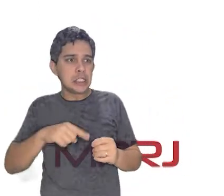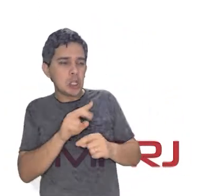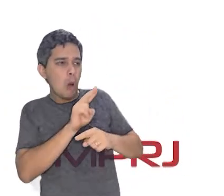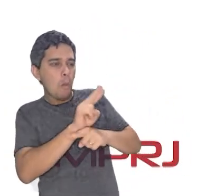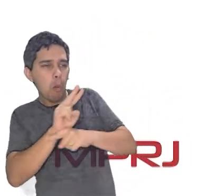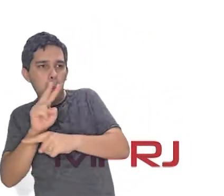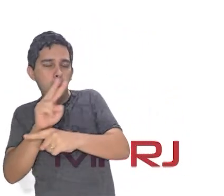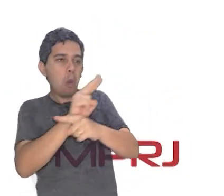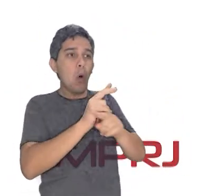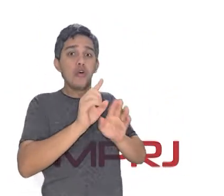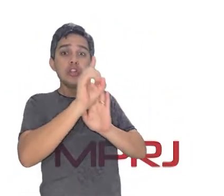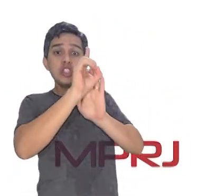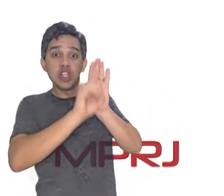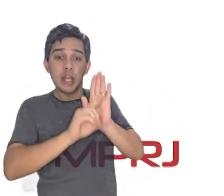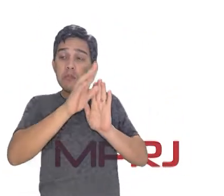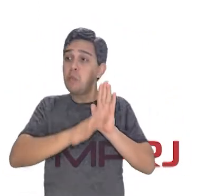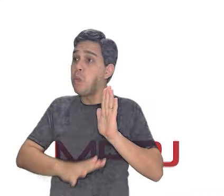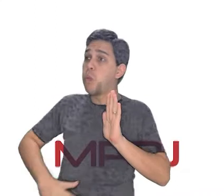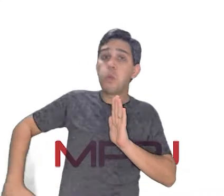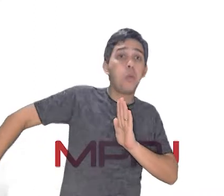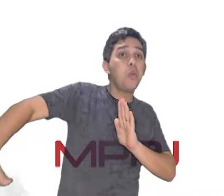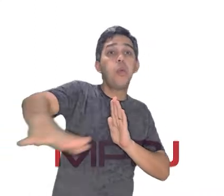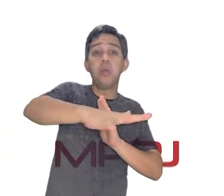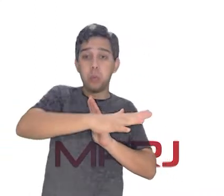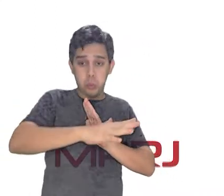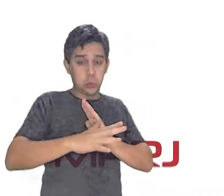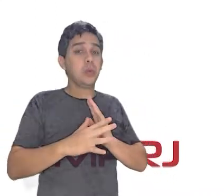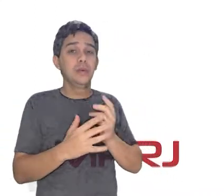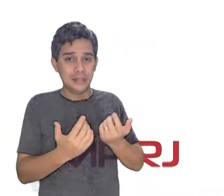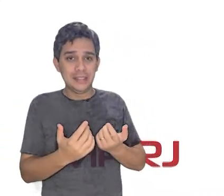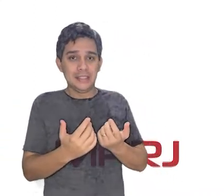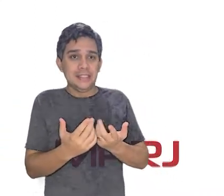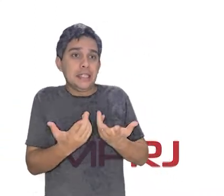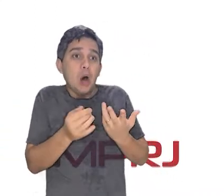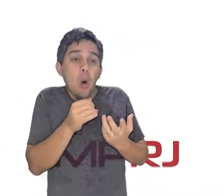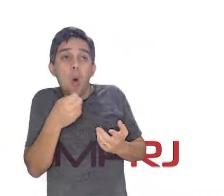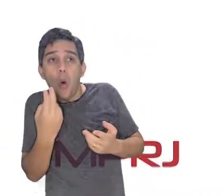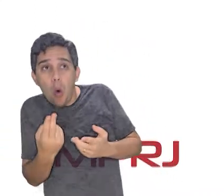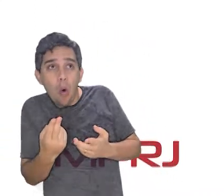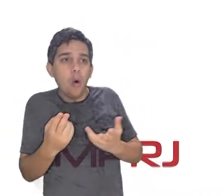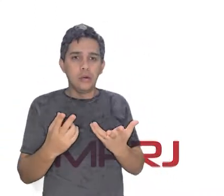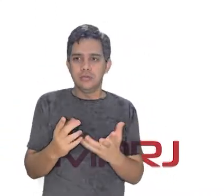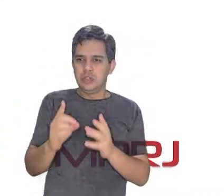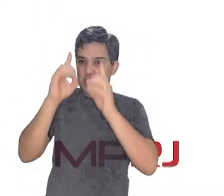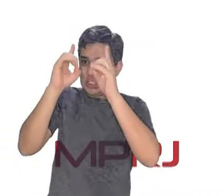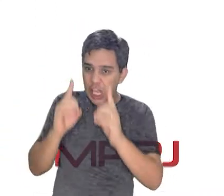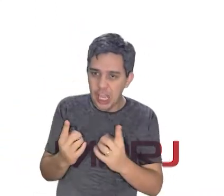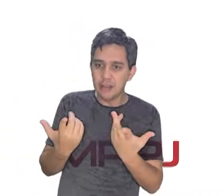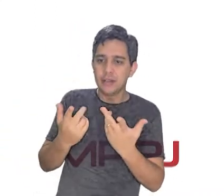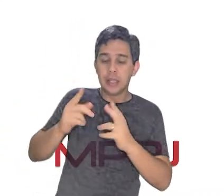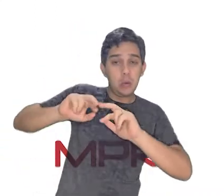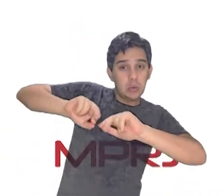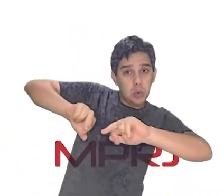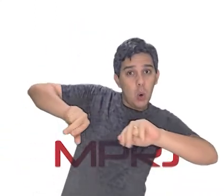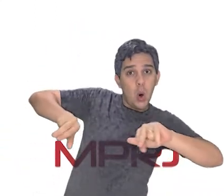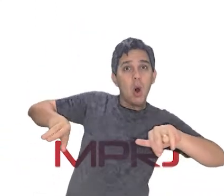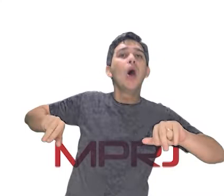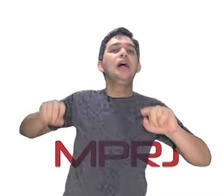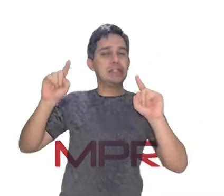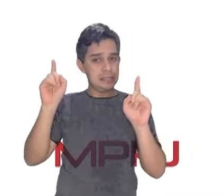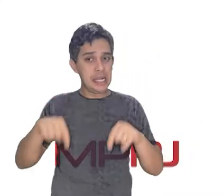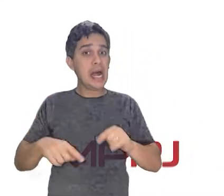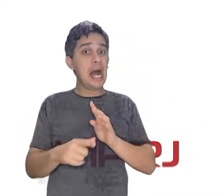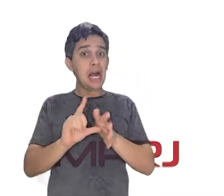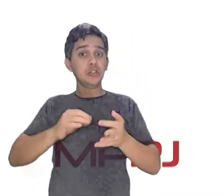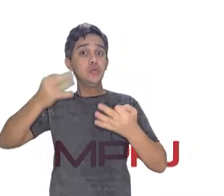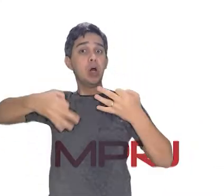que faz o pedido, caso haja, cumulativamente, risco de lesão ao direito por demora da decisão final